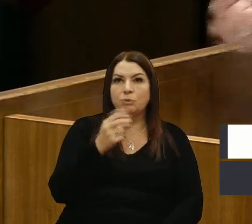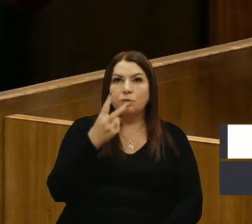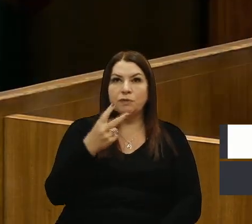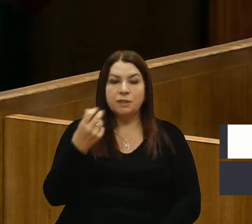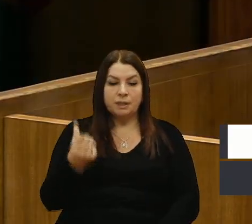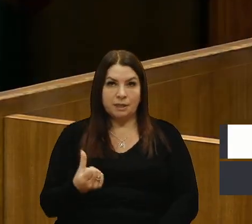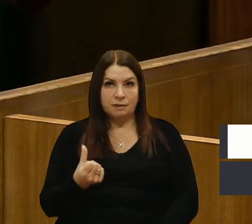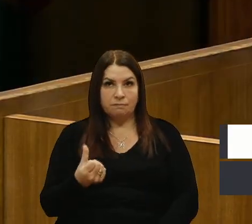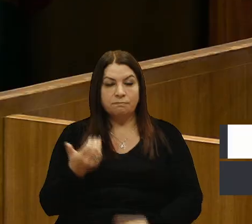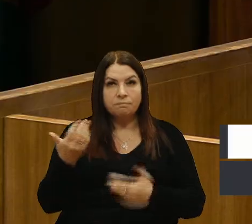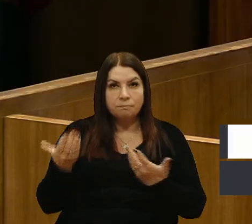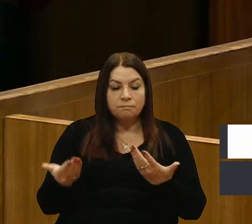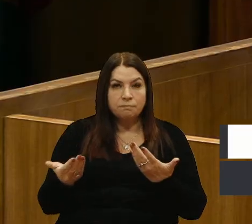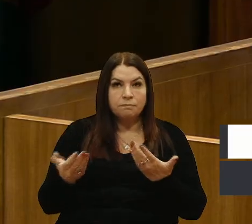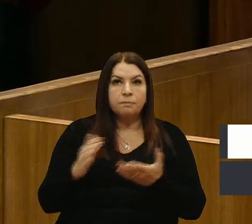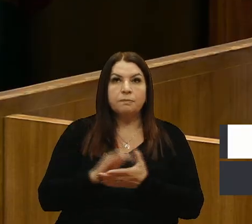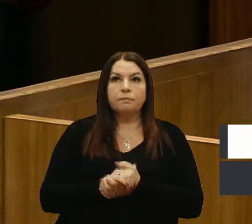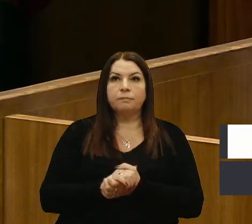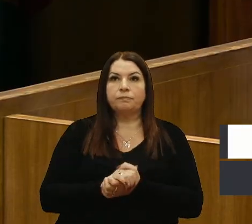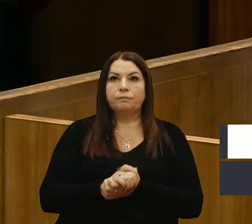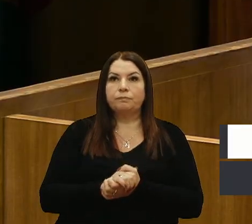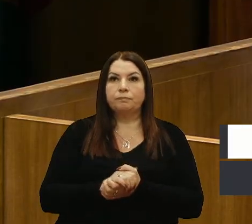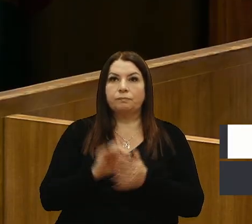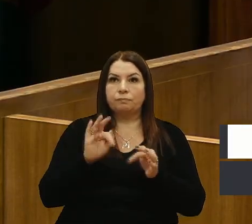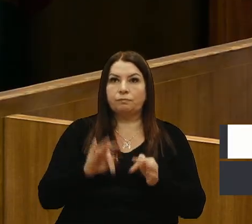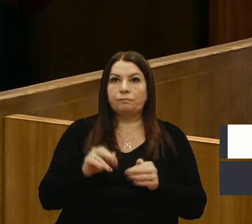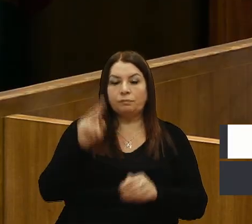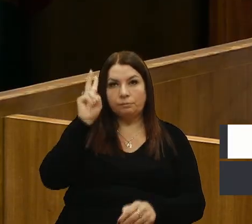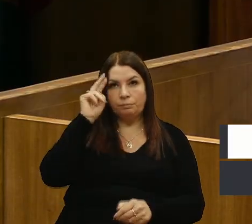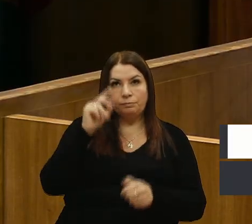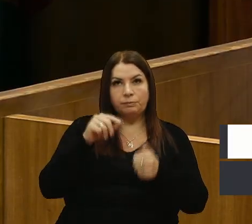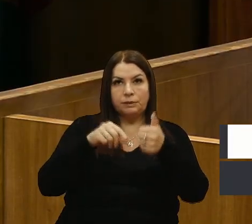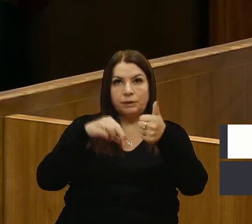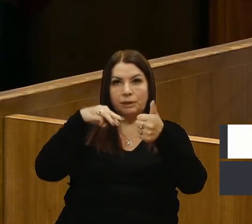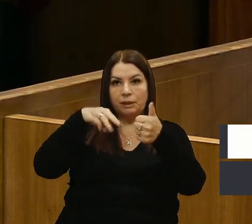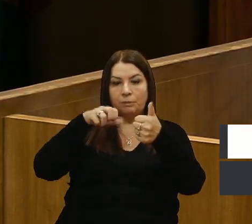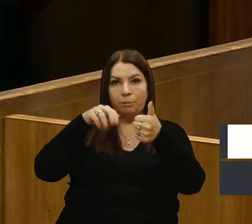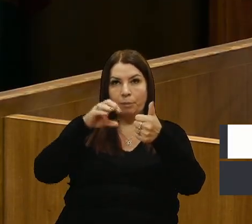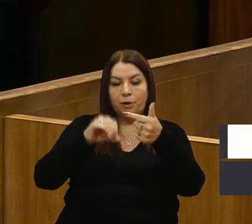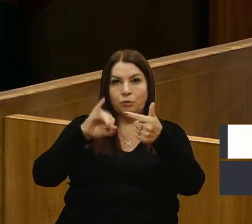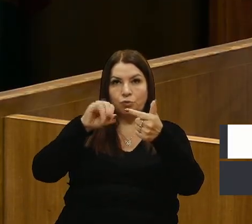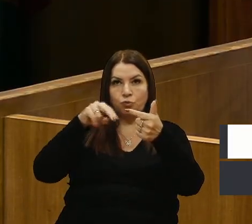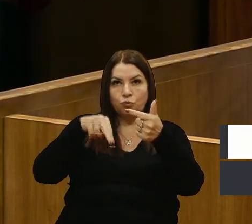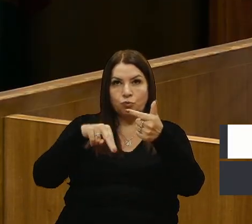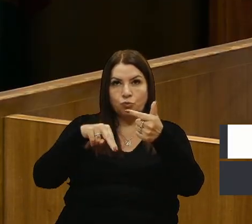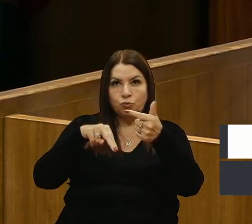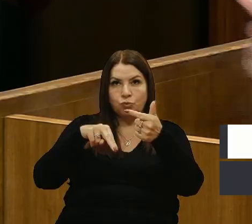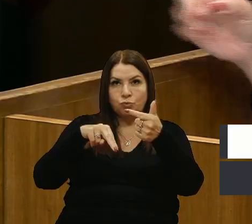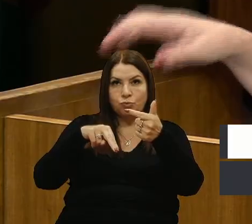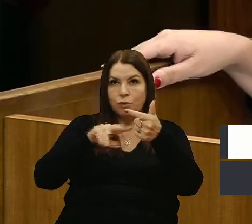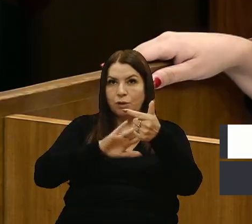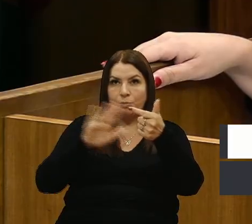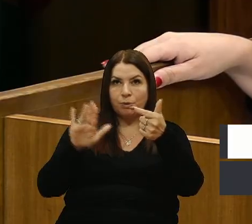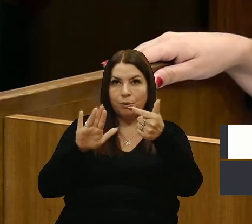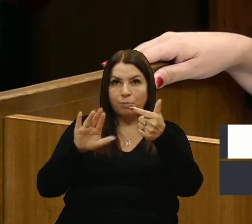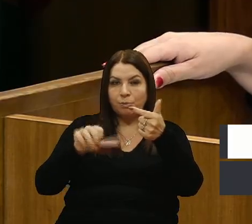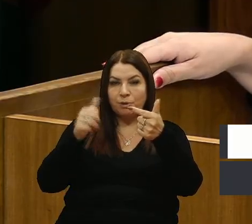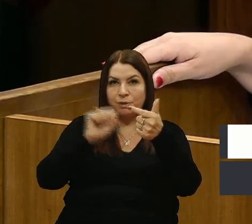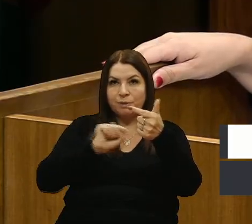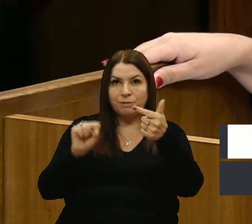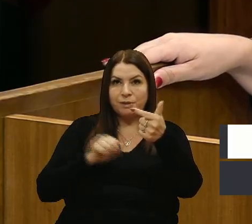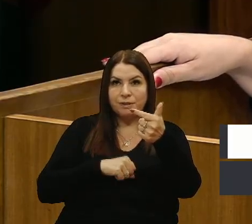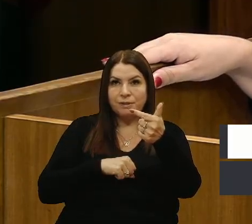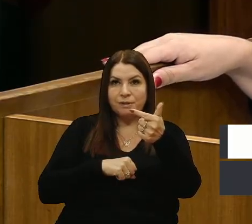2026. Gente, estamos finalzinho de abril. Maio, junho, acabou o primeiro semestre